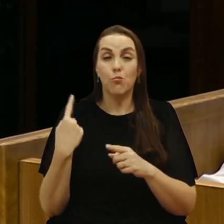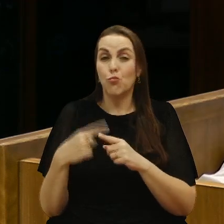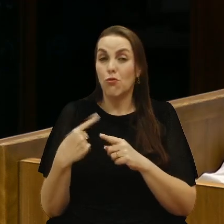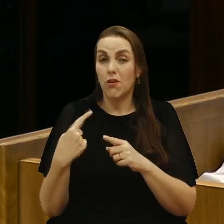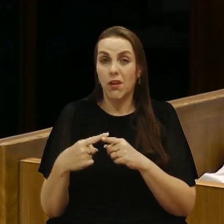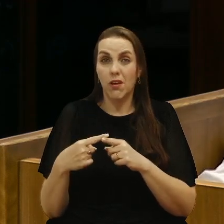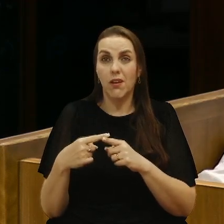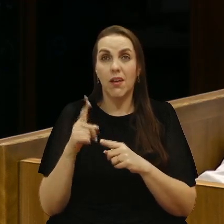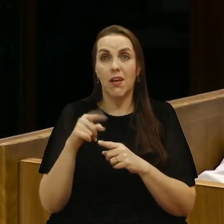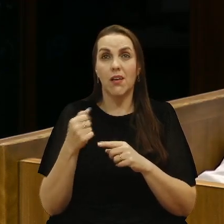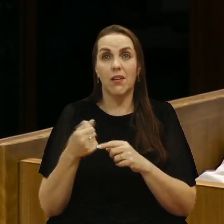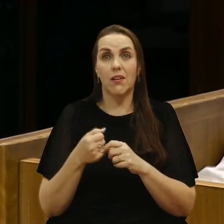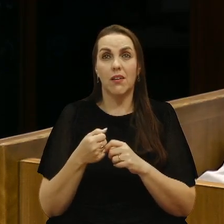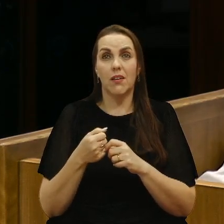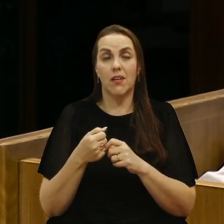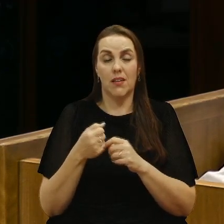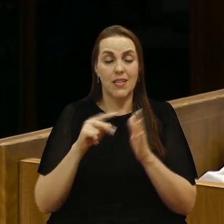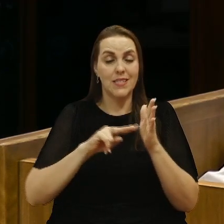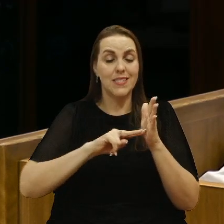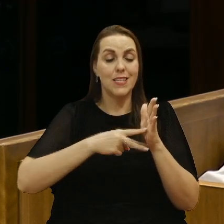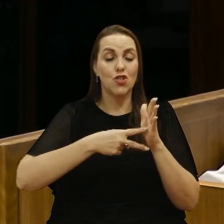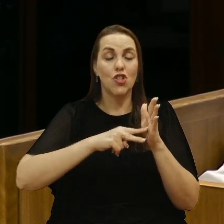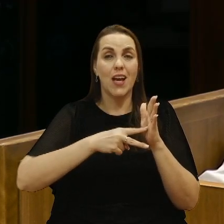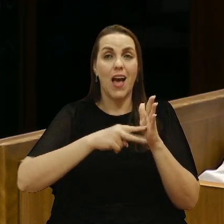simplesmente a manifestação do Sindserv.